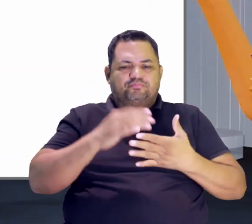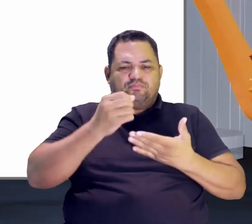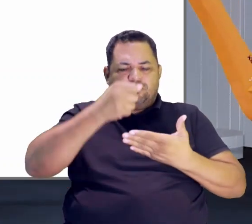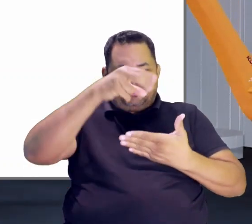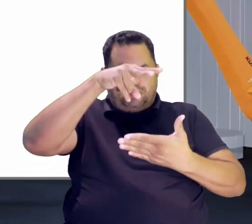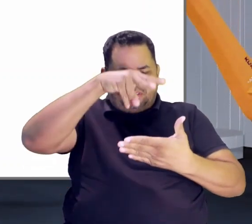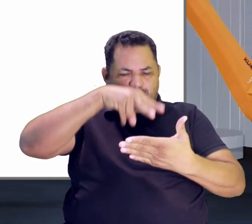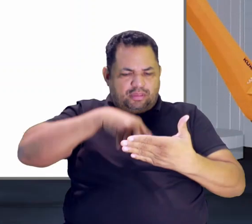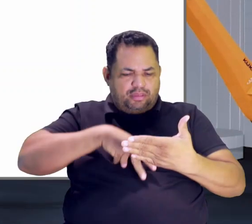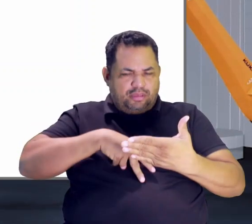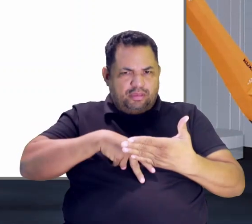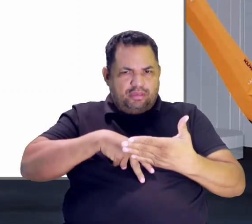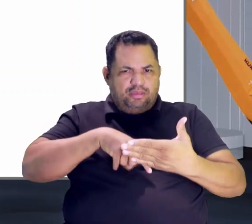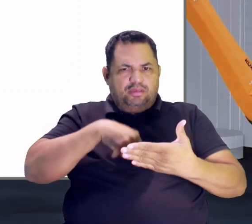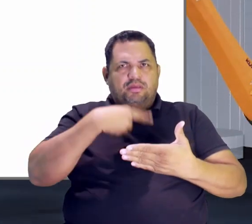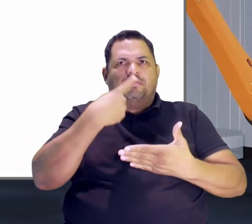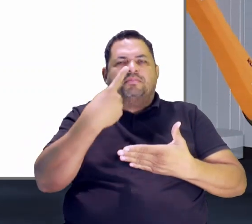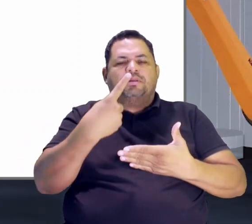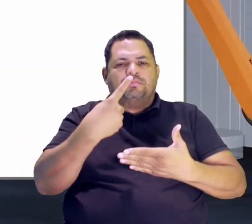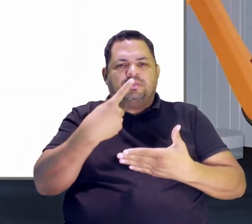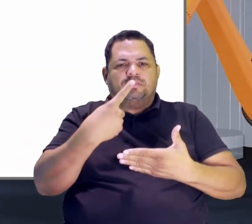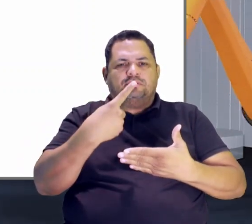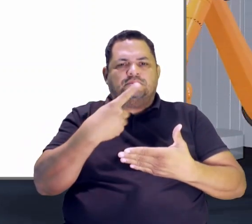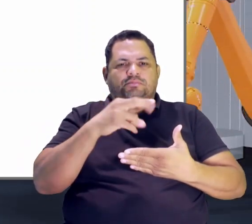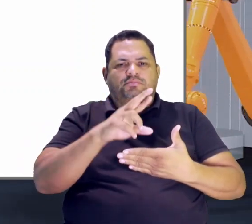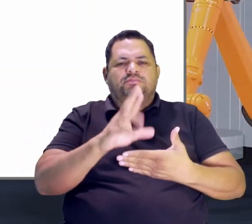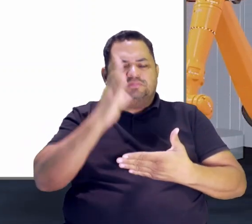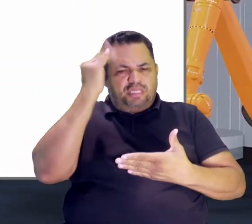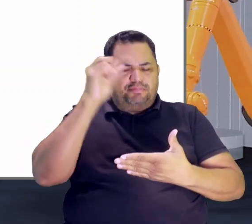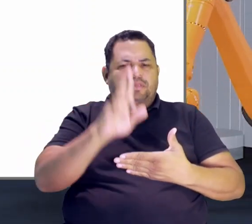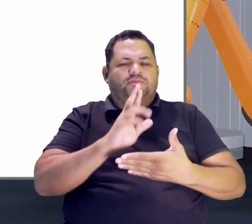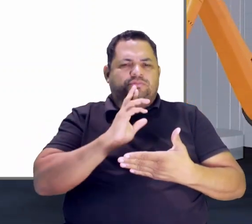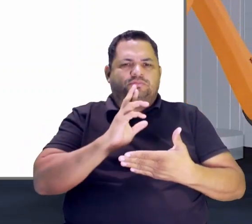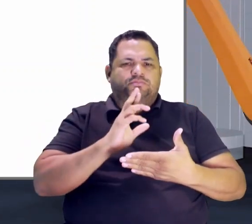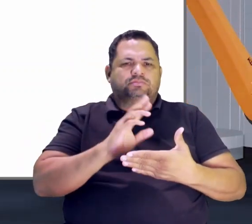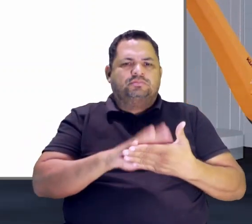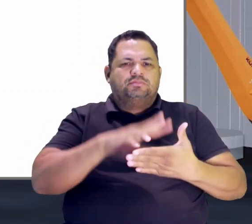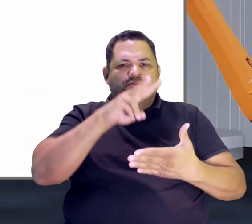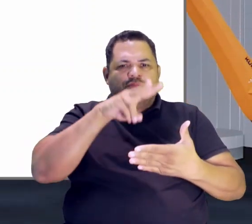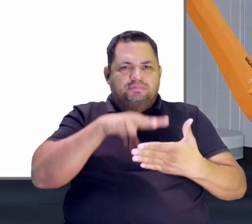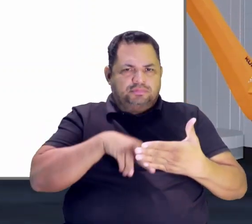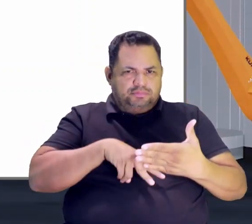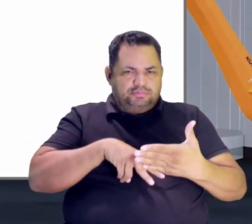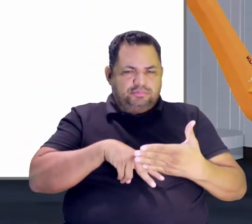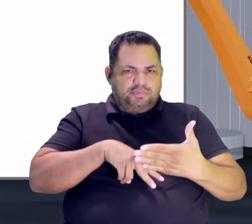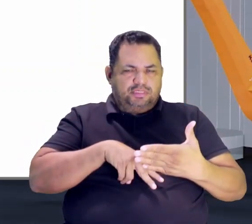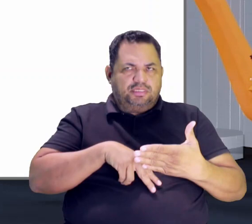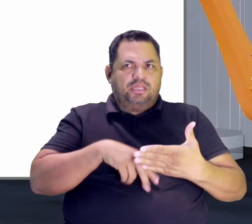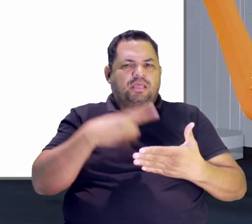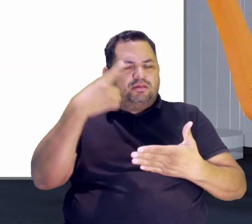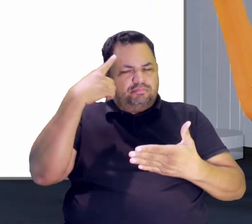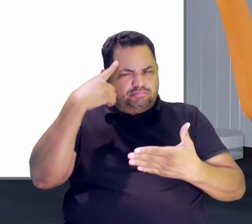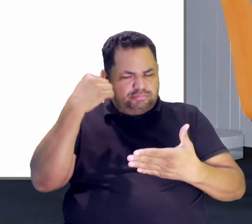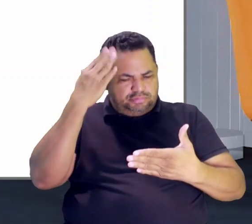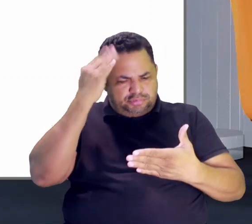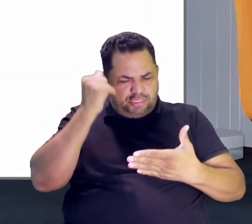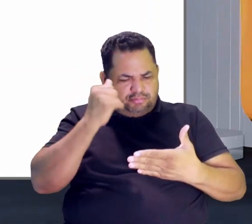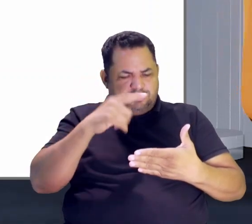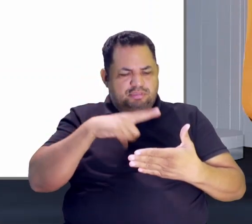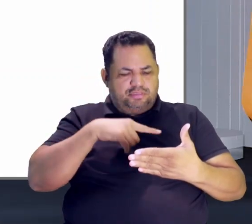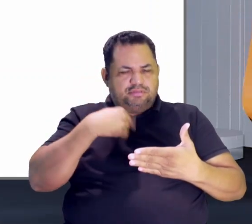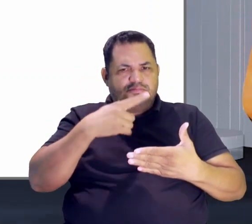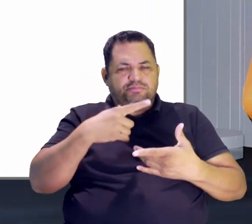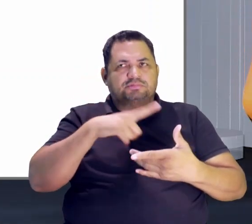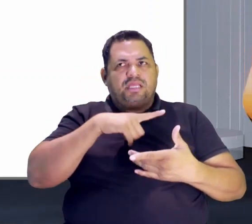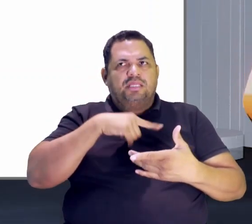primeira questão, soube, responde. Leu, soube, responde. Leu, tem dúvida,